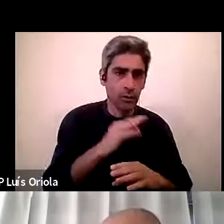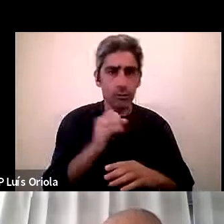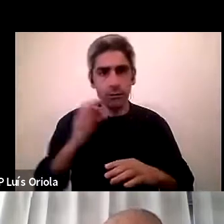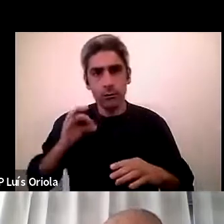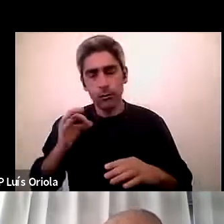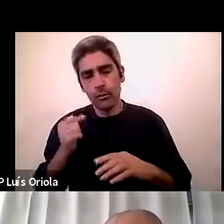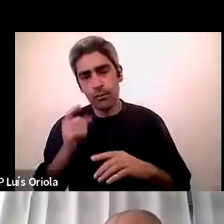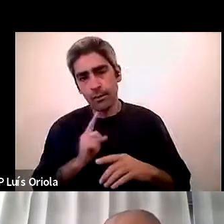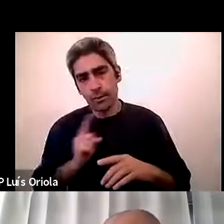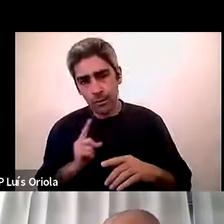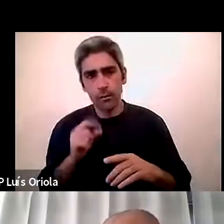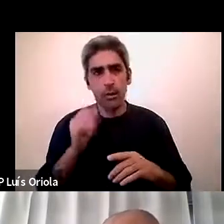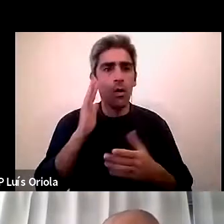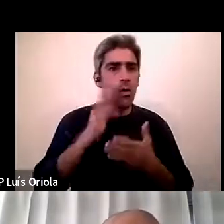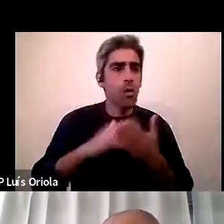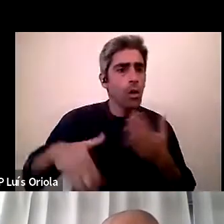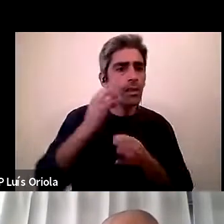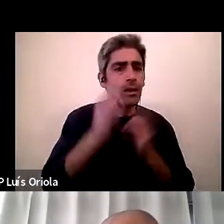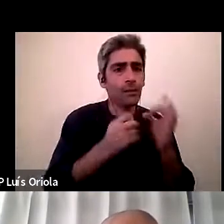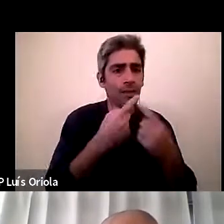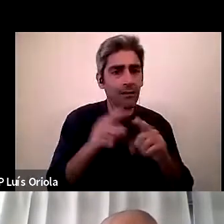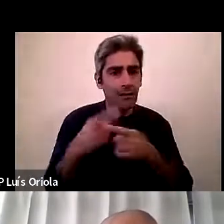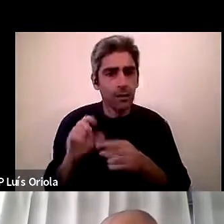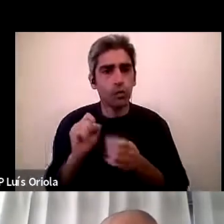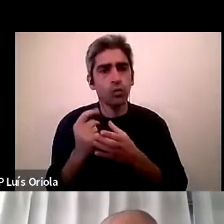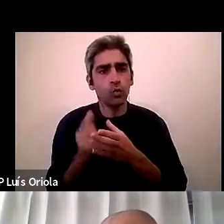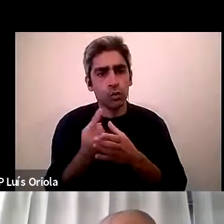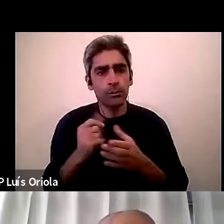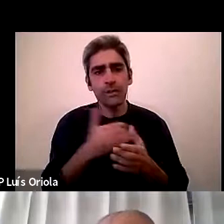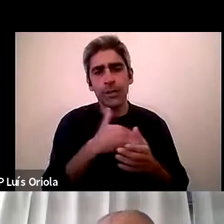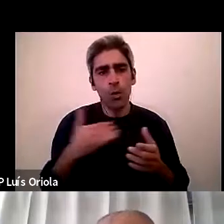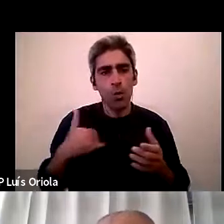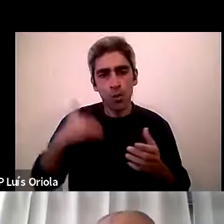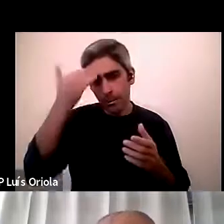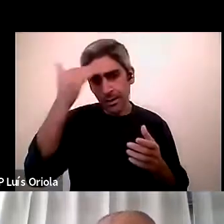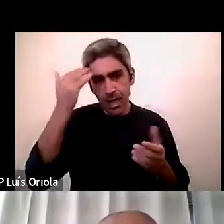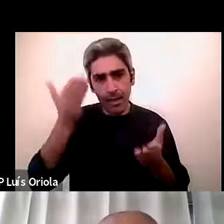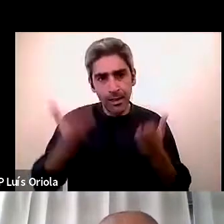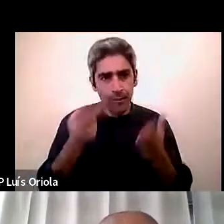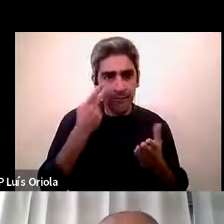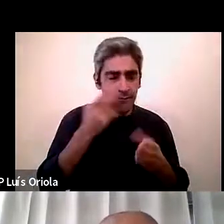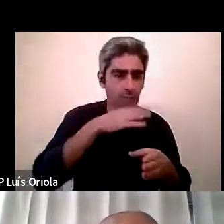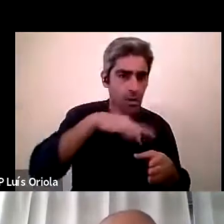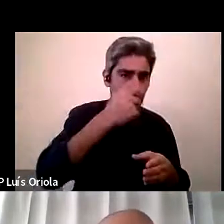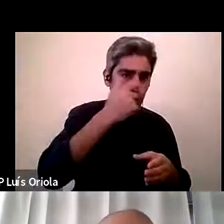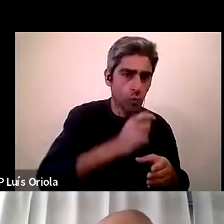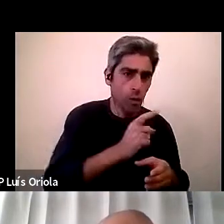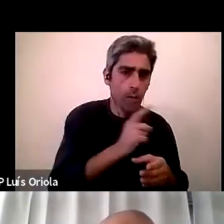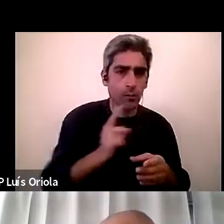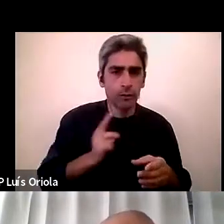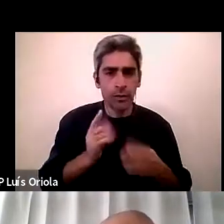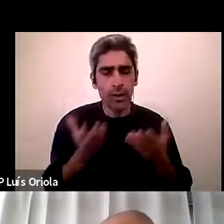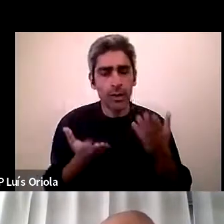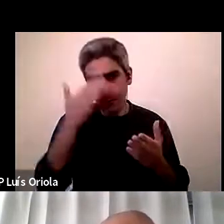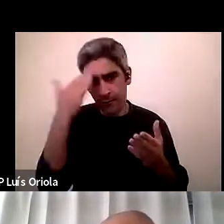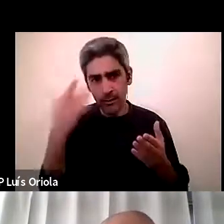outros colegas que podiam estar no escritório, a solidão e a saúde mental, o equilíbrio entre vida familiar, pessoal e profissional. E